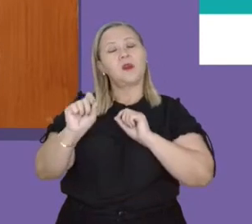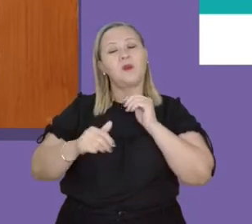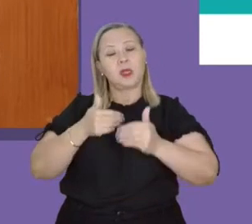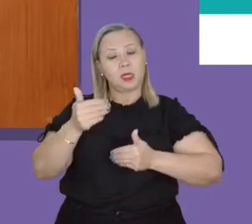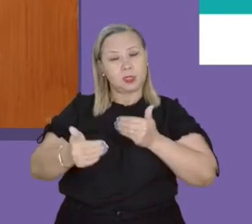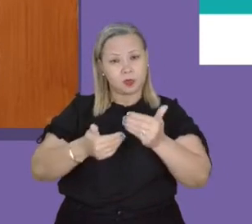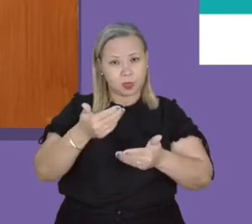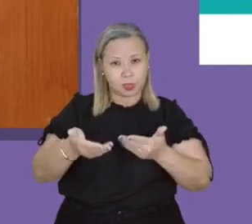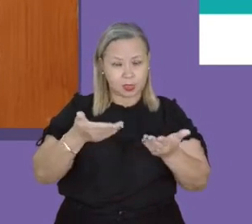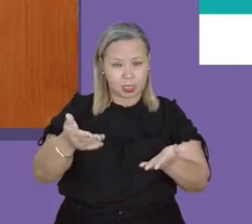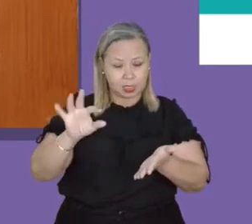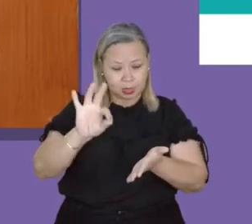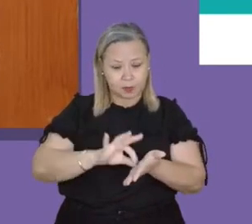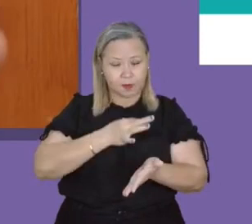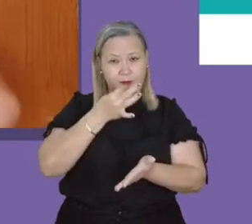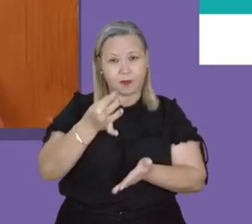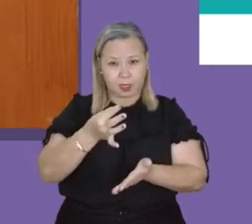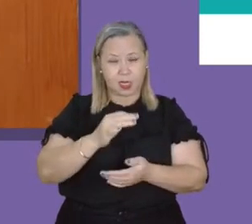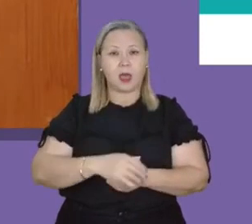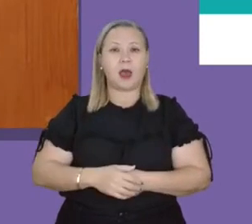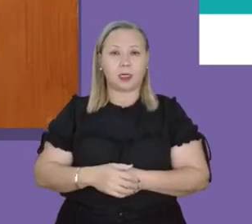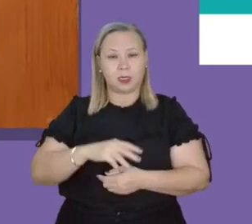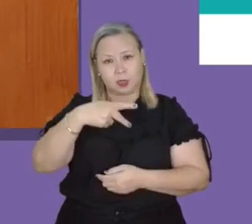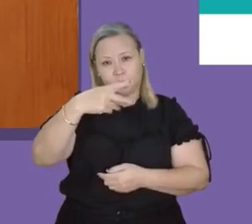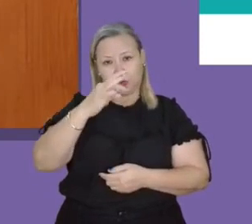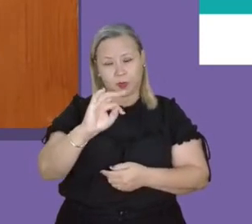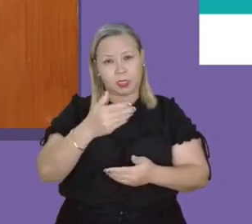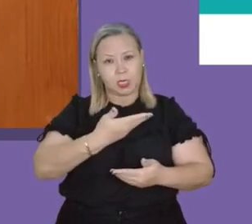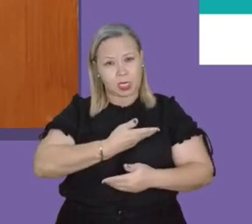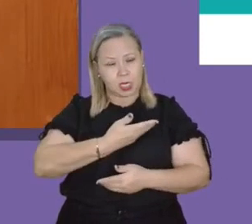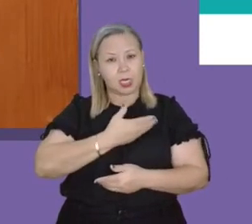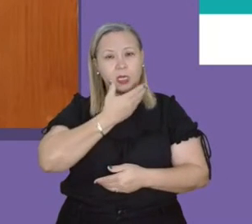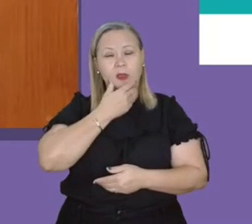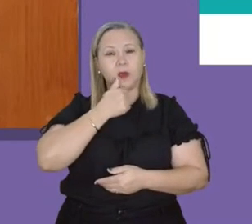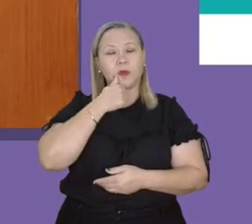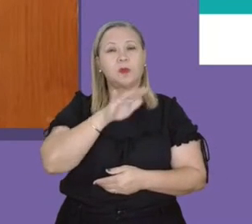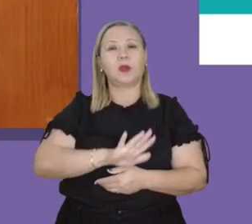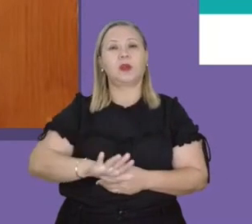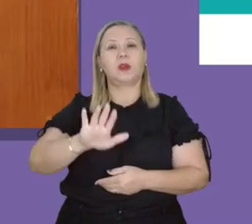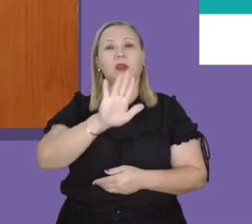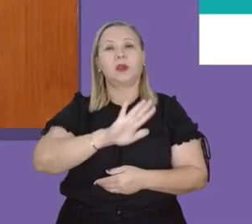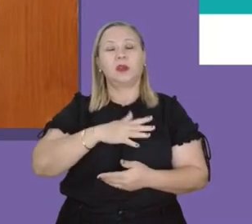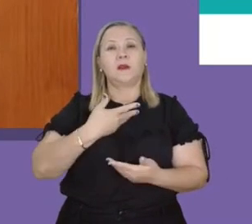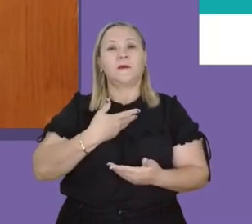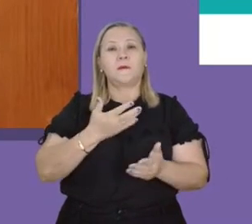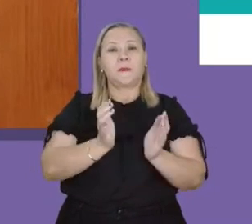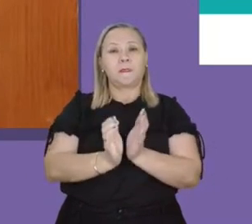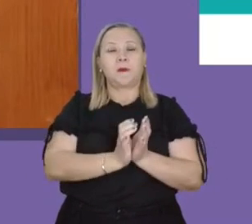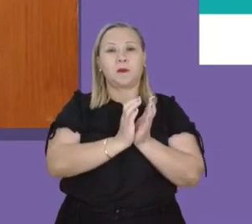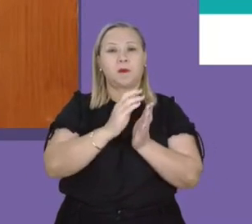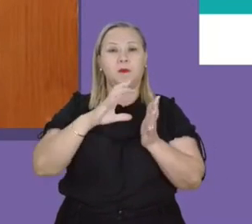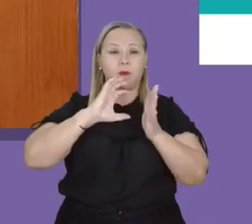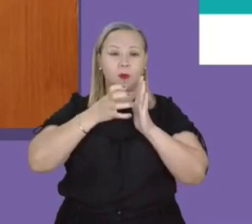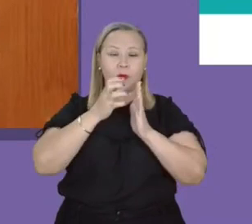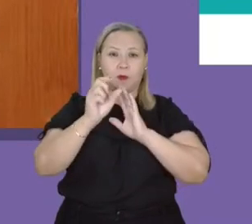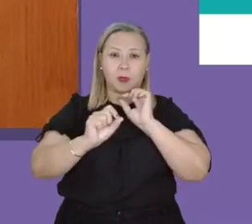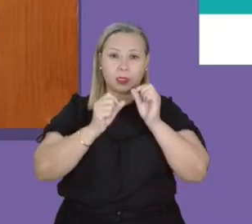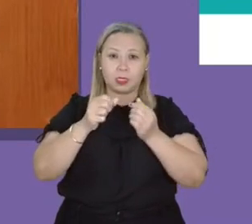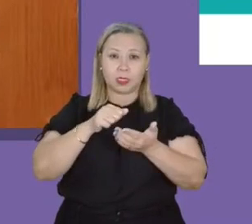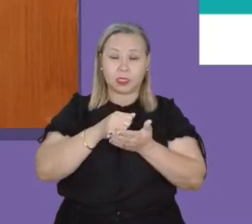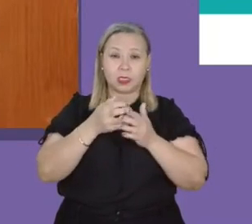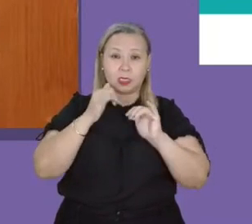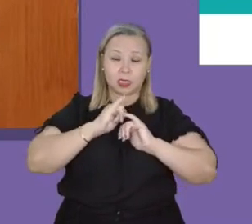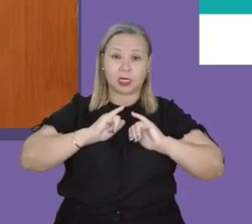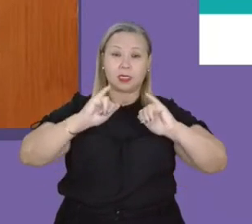processo, né, já afiliada, que companheiros e companheiras da minha corrente no partido queriam que a gente lançasse a